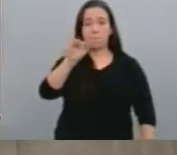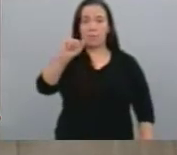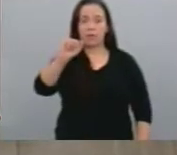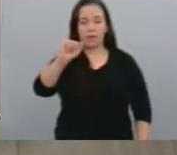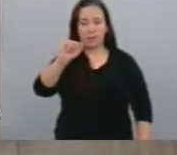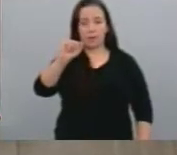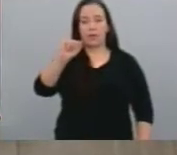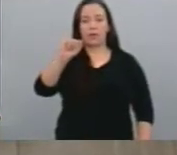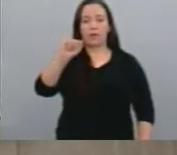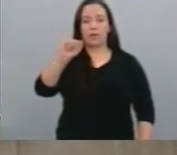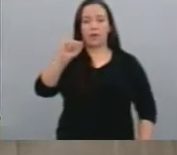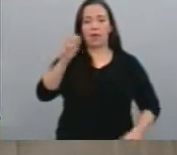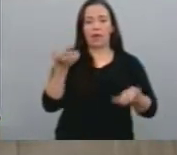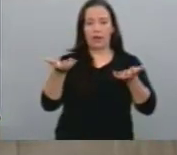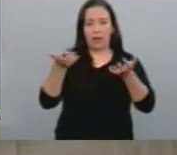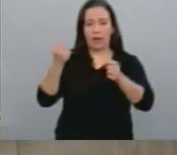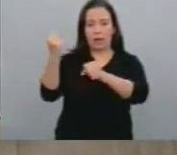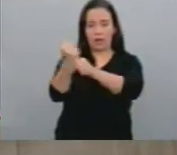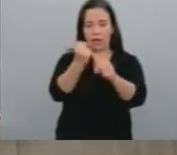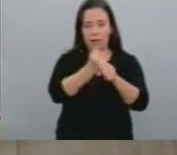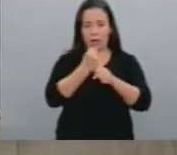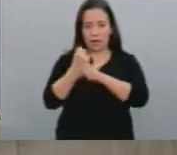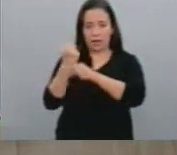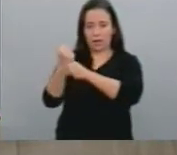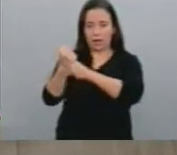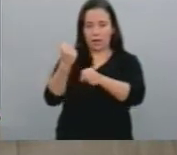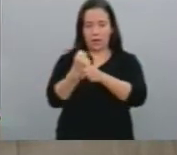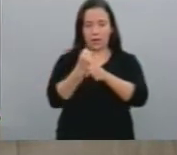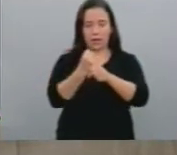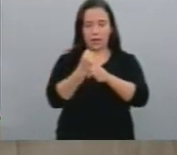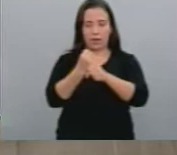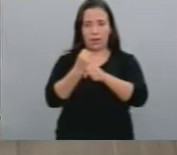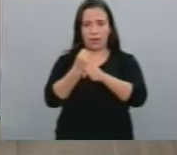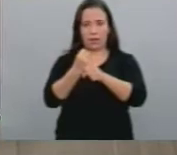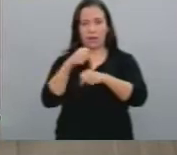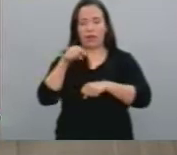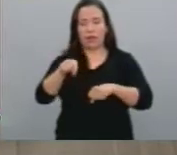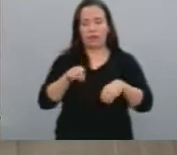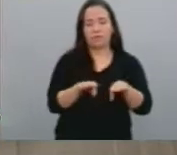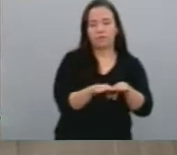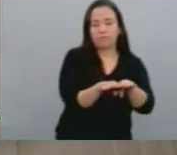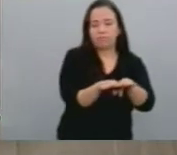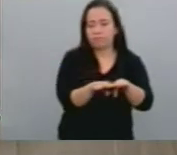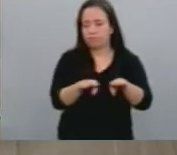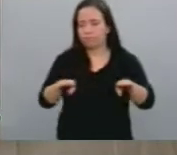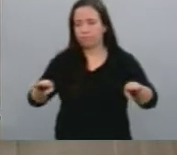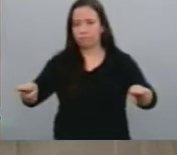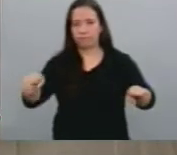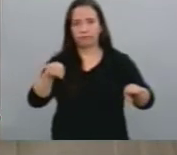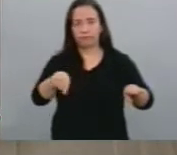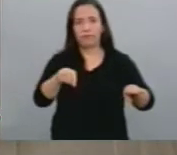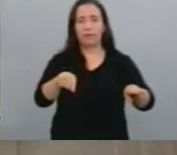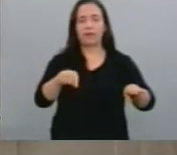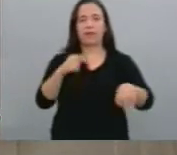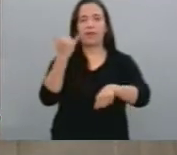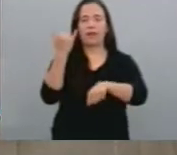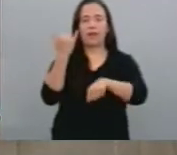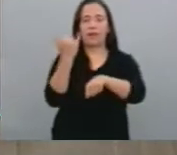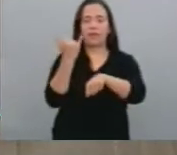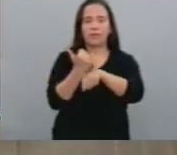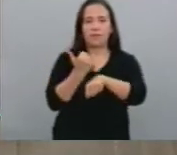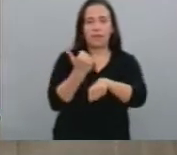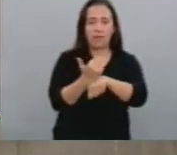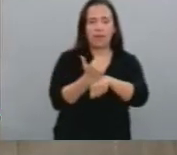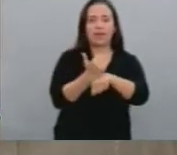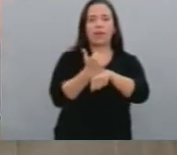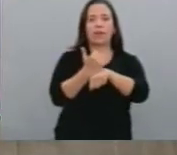para construir esteira para carregar carvão mineral, minério de ferro,